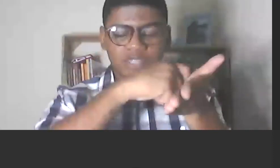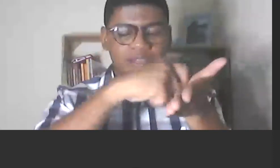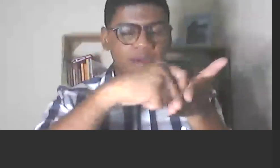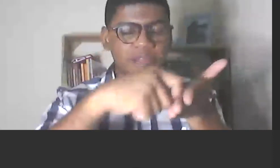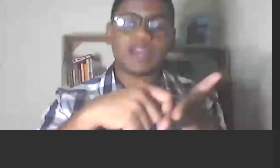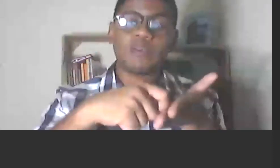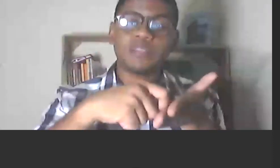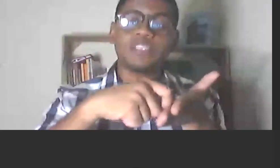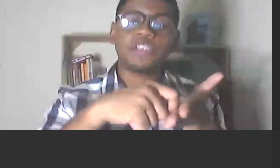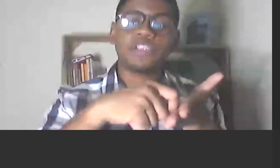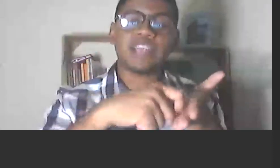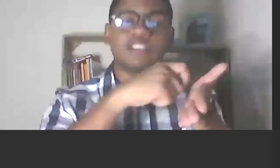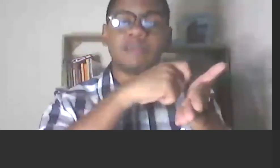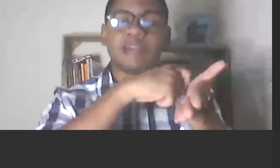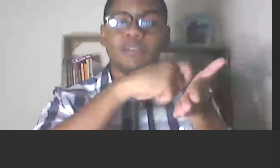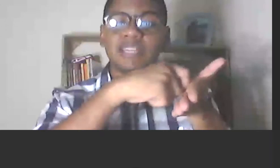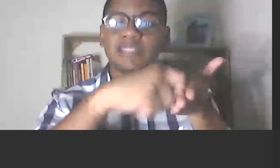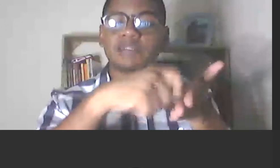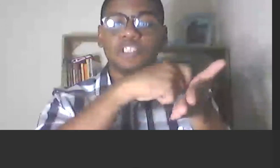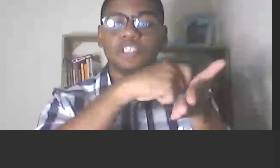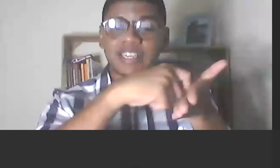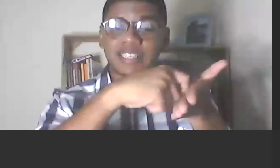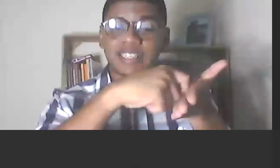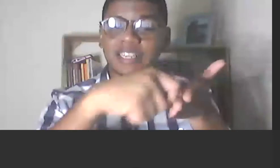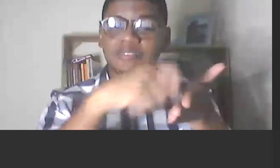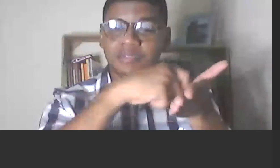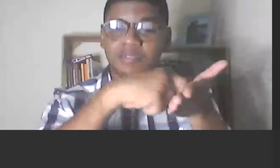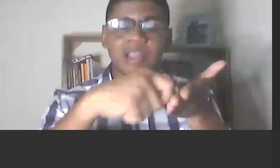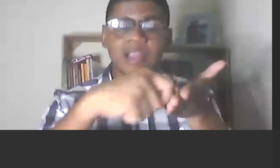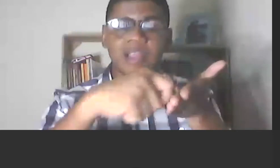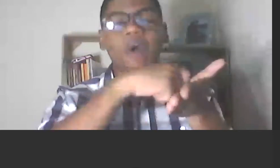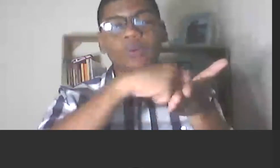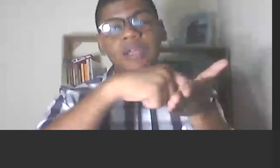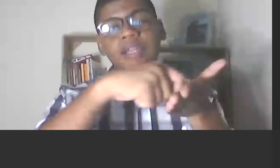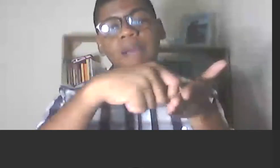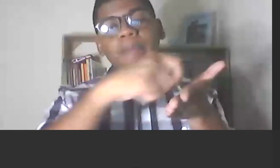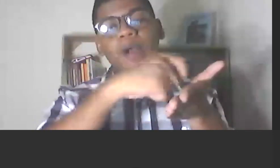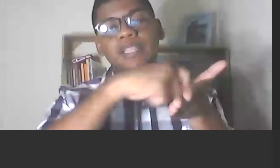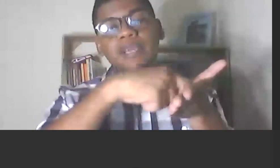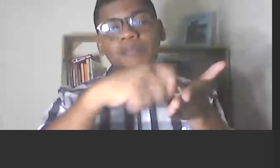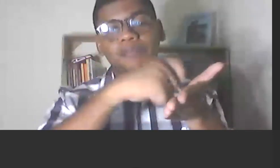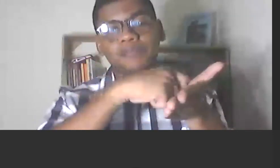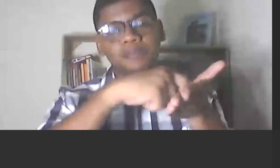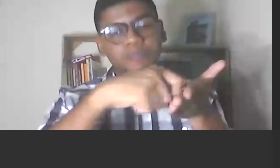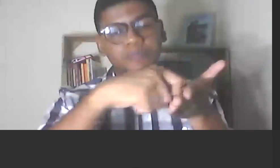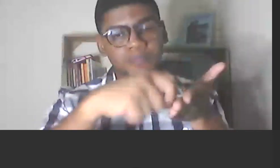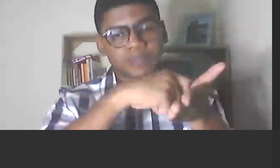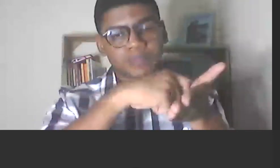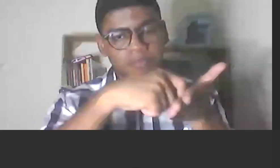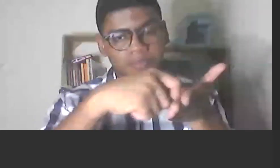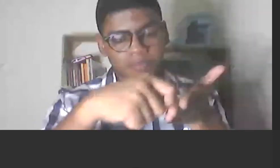Ok? O sinal é o mesmo. É como se a gente estivesse fazendo uma anotação. Se a gente estivesse escrevendo algo na palma da mão.